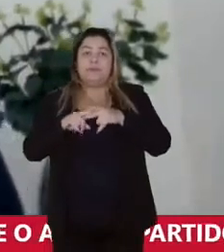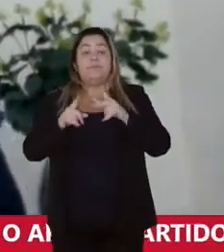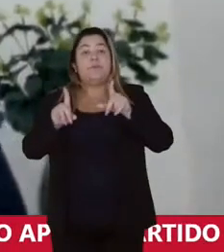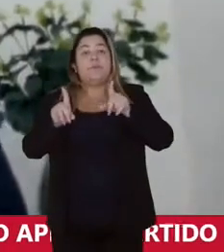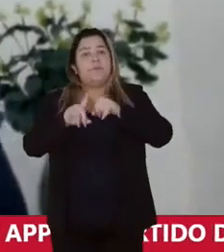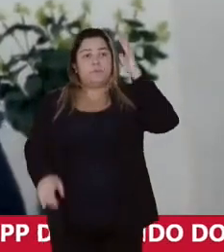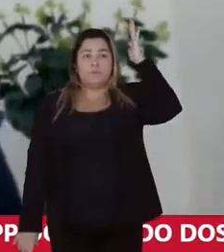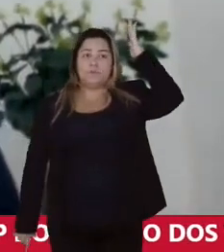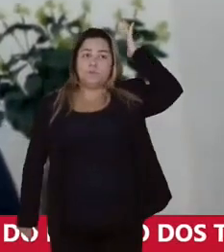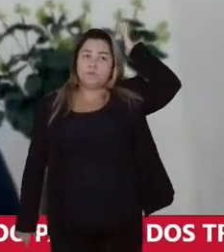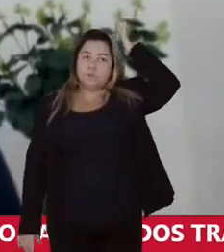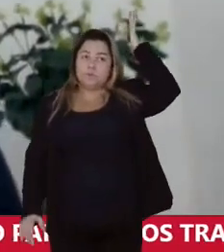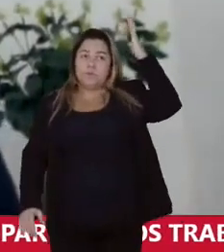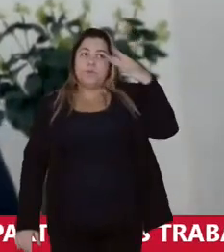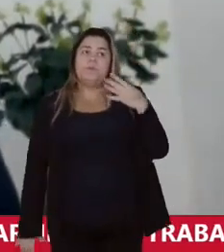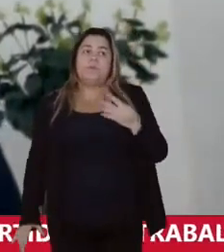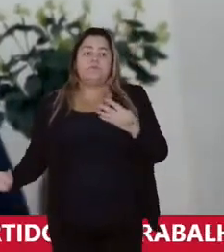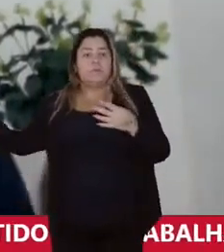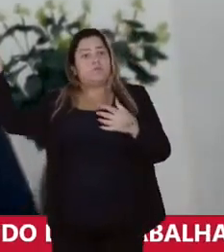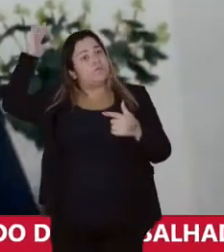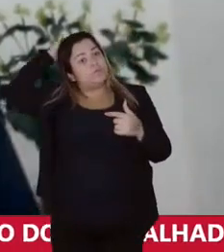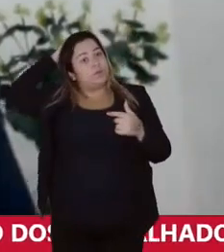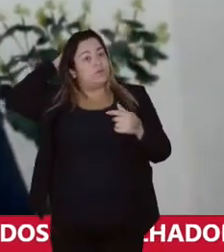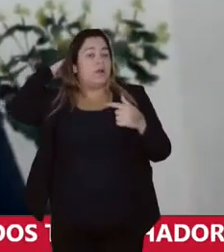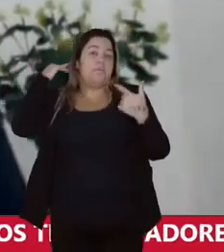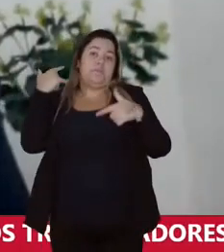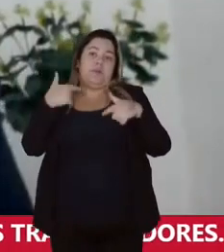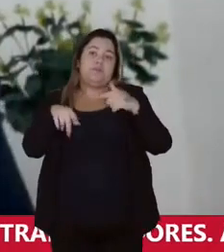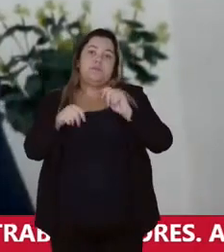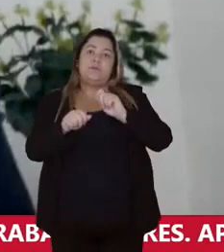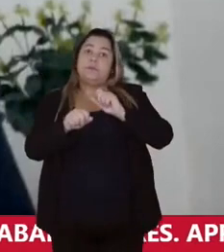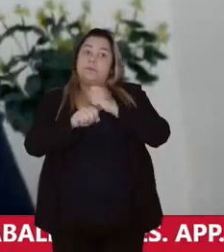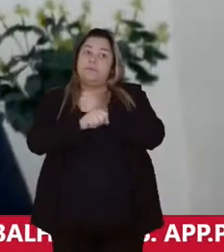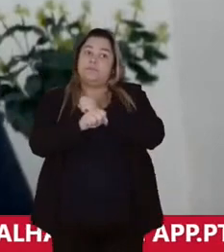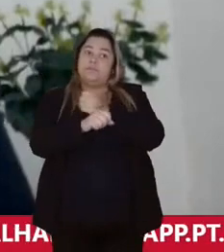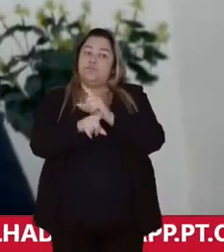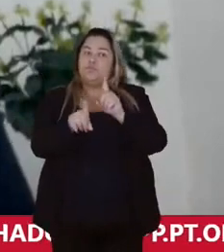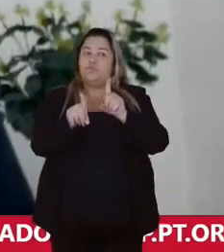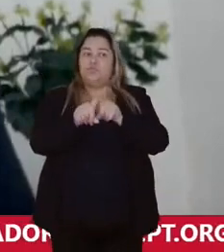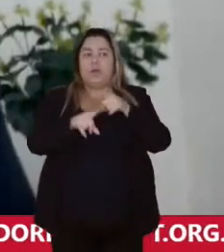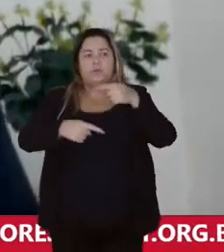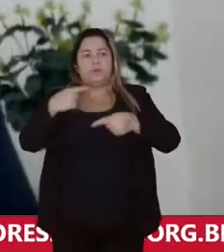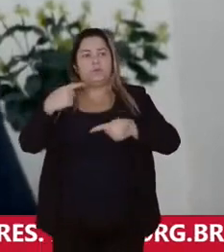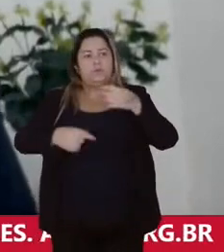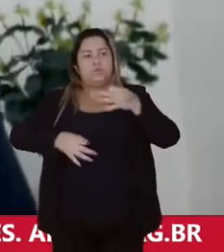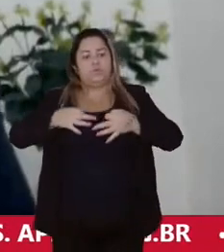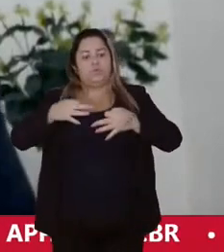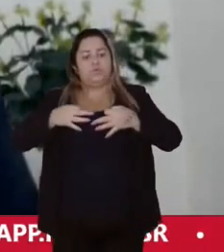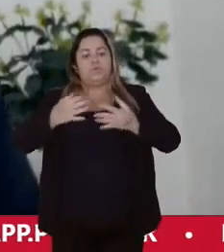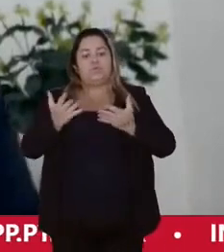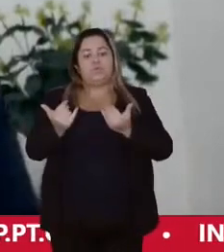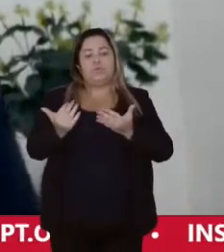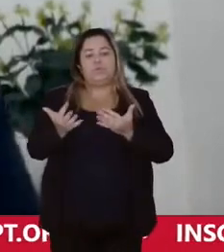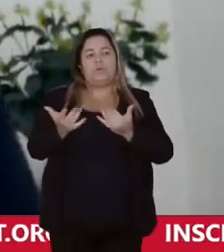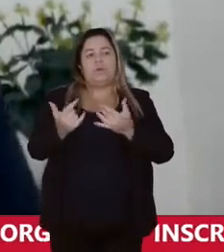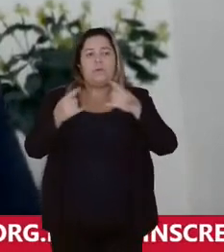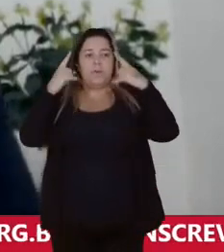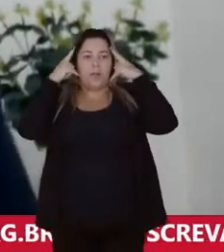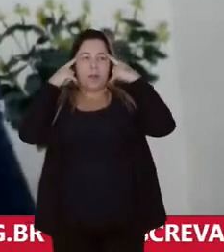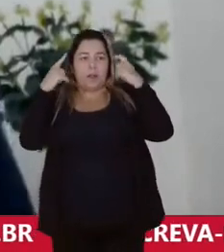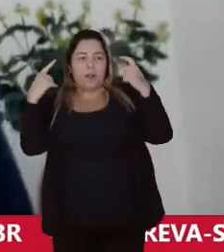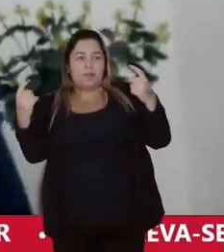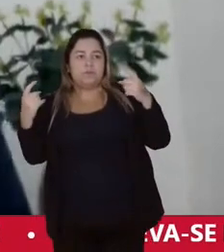absurdo dos quais 4 séculos de trabalho escravo. Quando a gente vai discutir juventude, vai discutir violência. Para